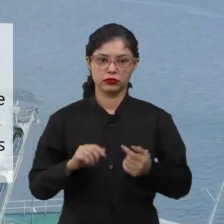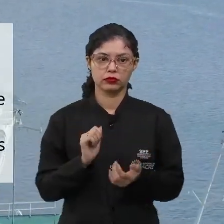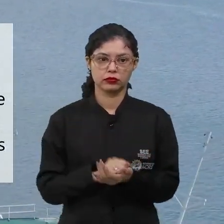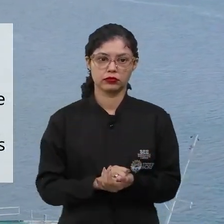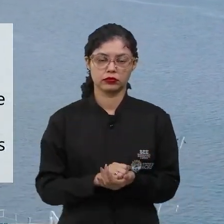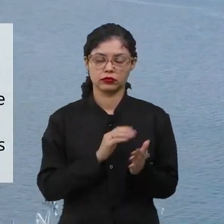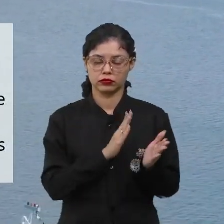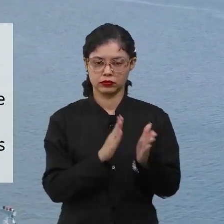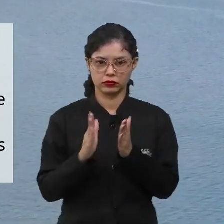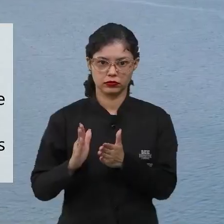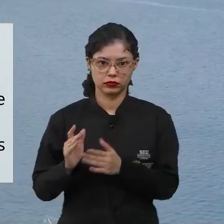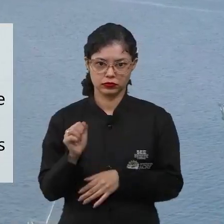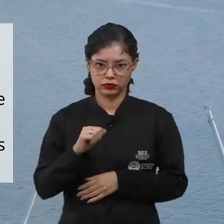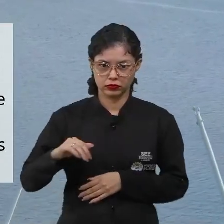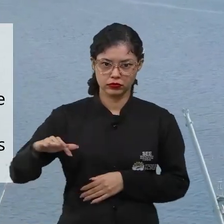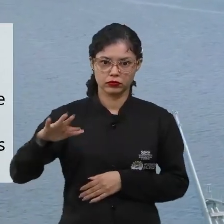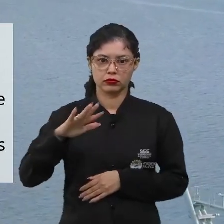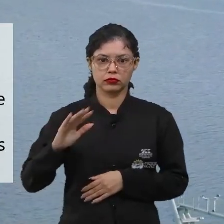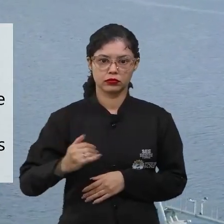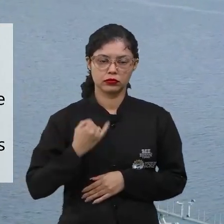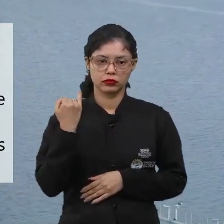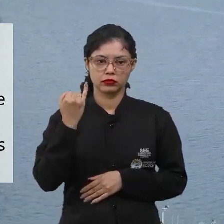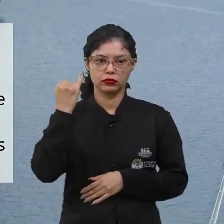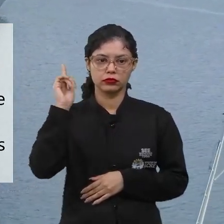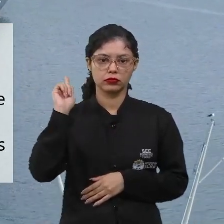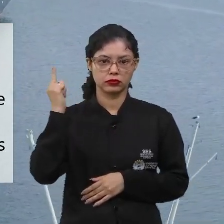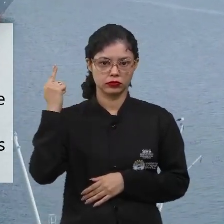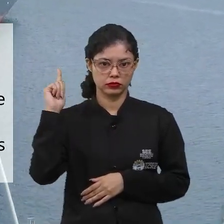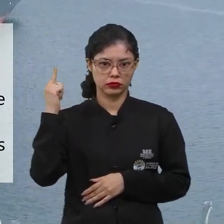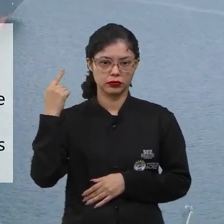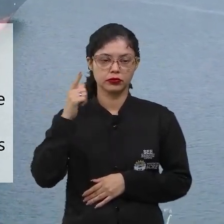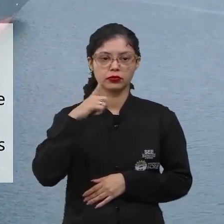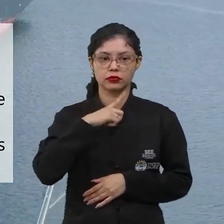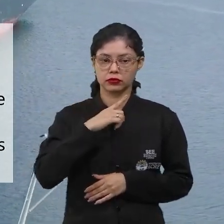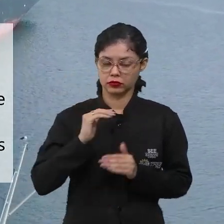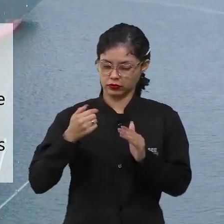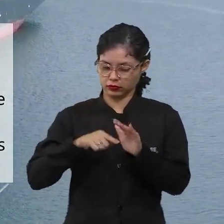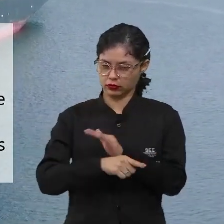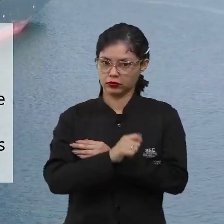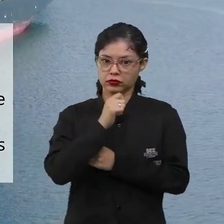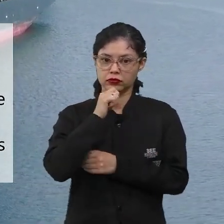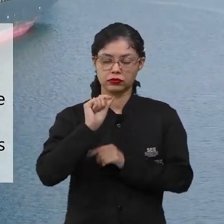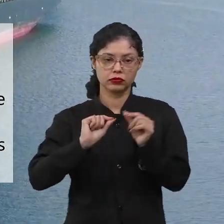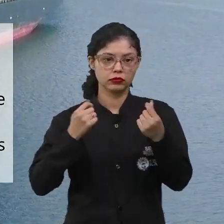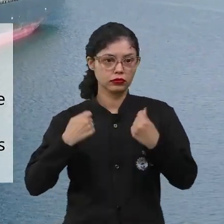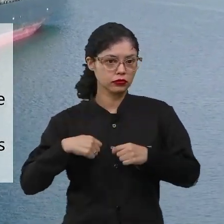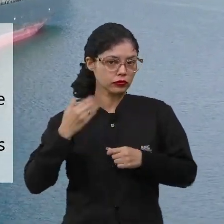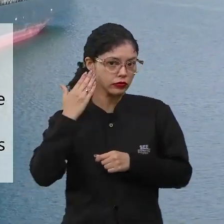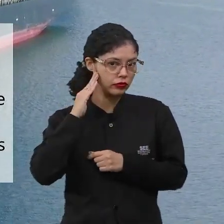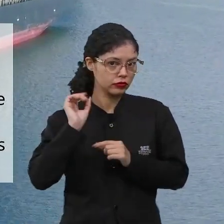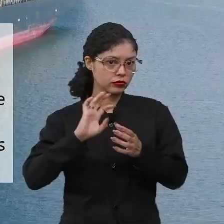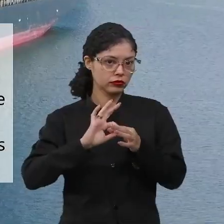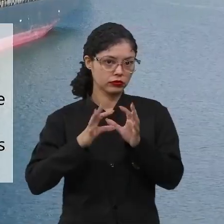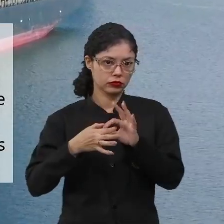geopolítica é uma área bastante importante da geografia e dentro de tudo isso nós precisamos entender esse